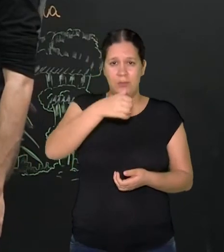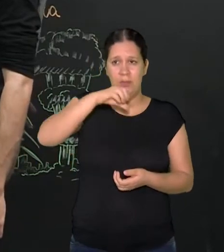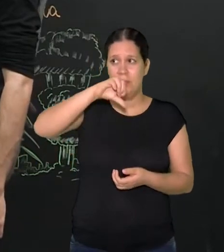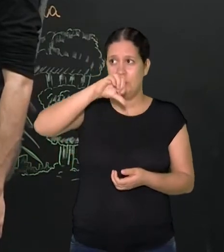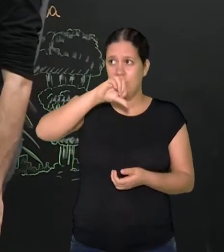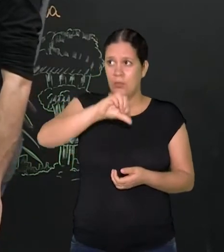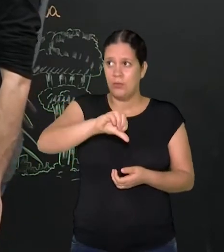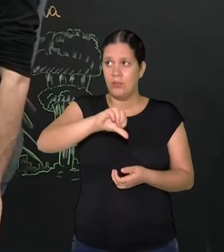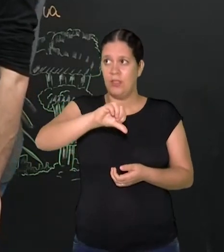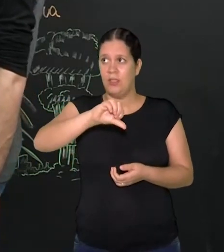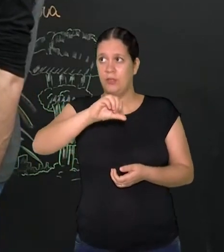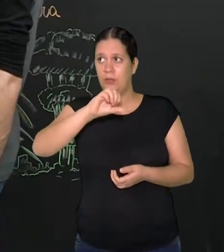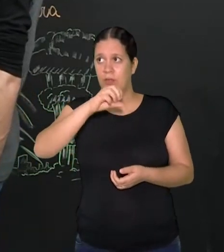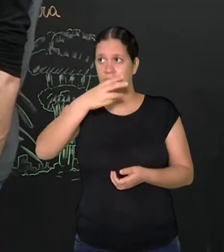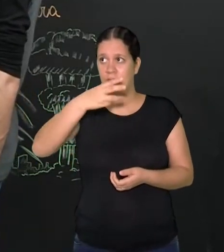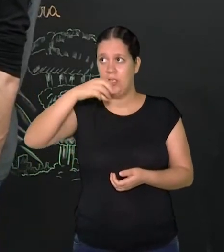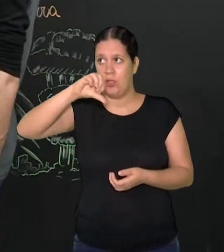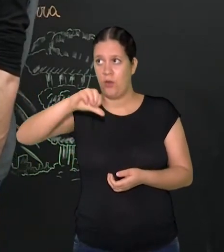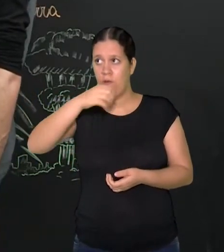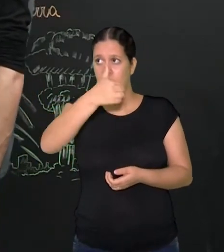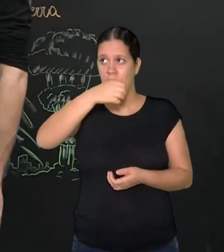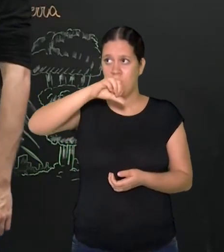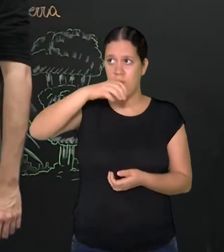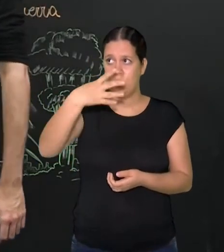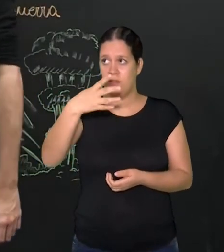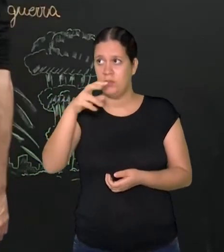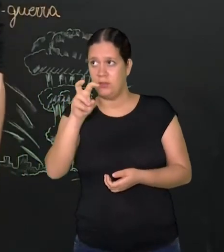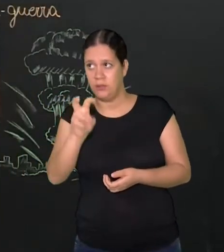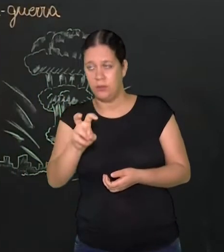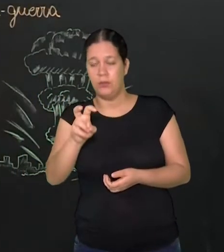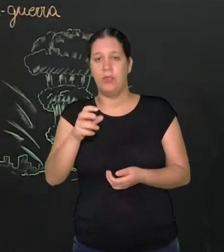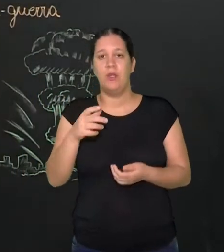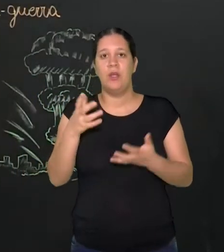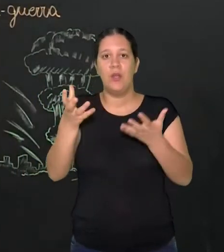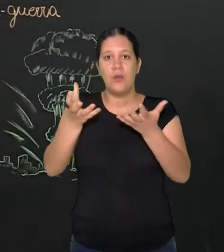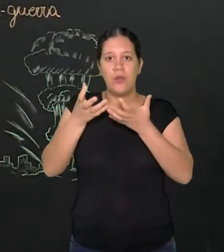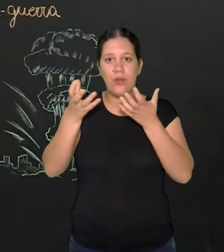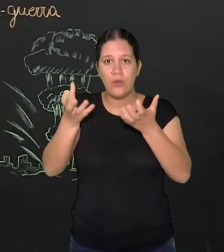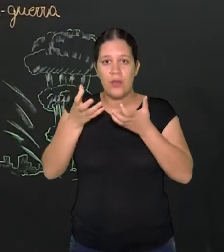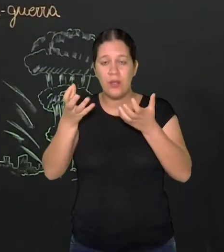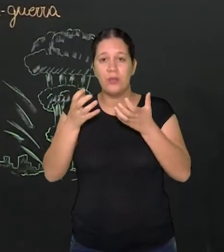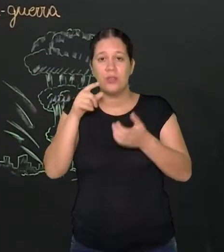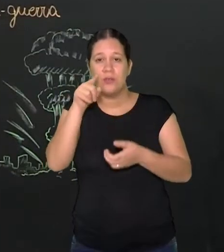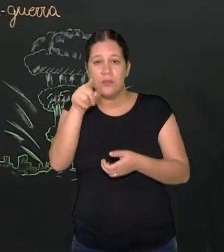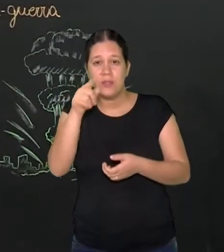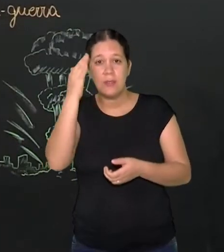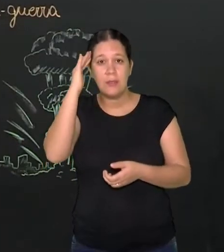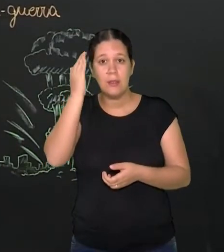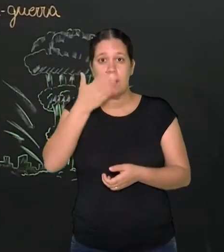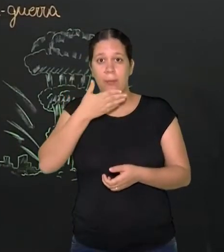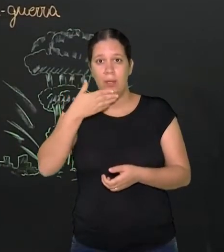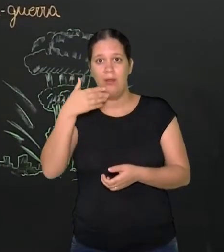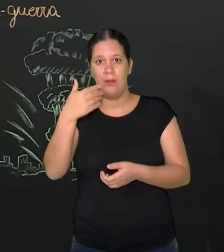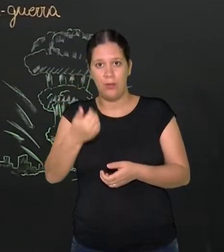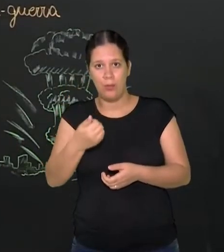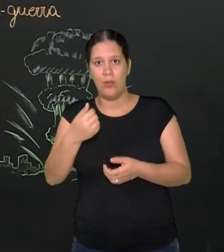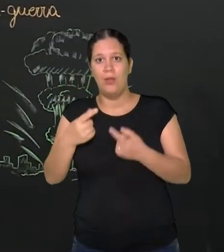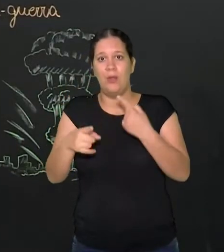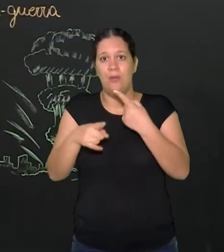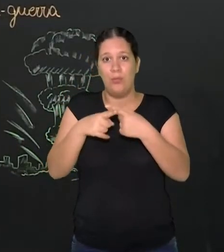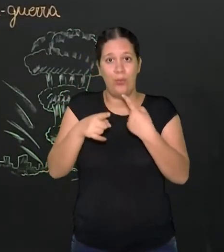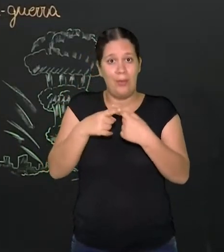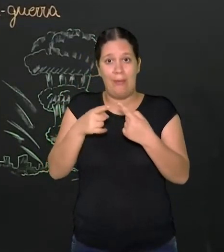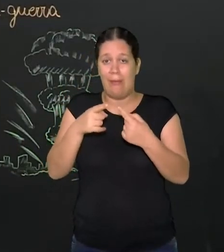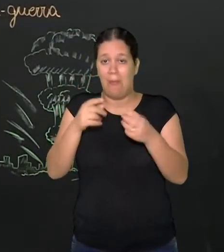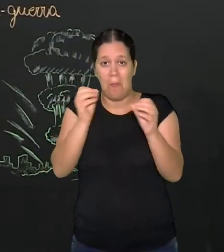entre 1939 e 1945. Meu objetivo é que você entenda melhor por que esse conflito aconteceu, já que teoricamente